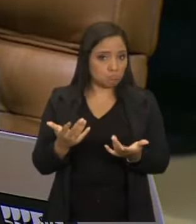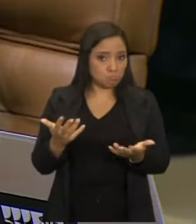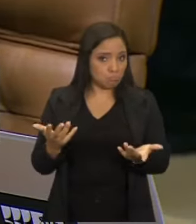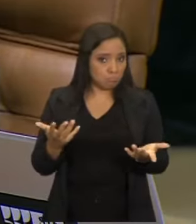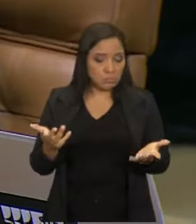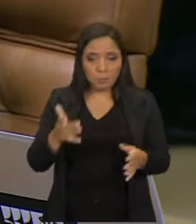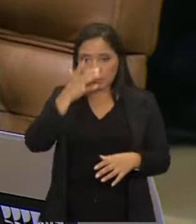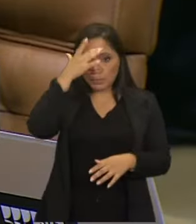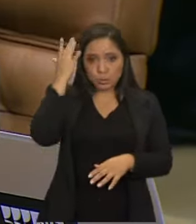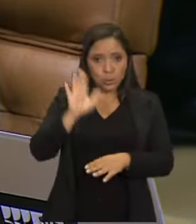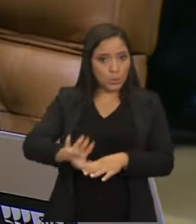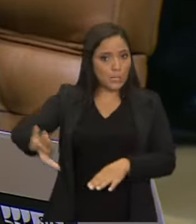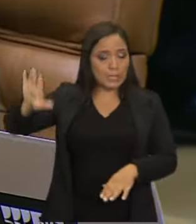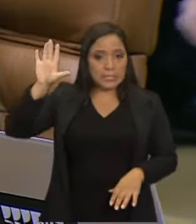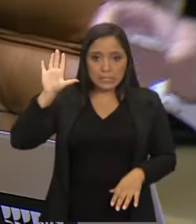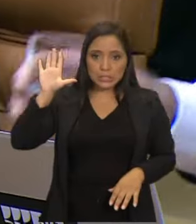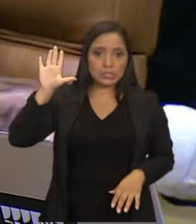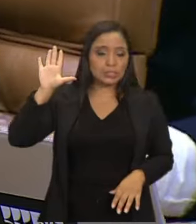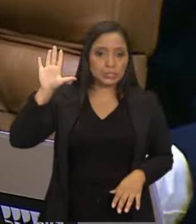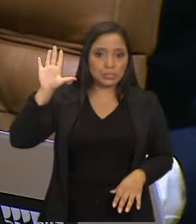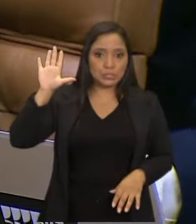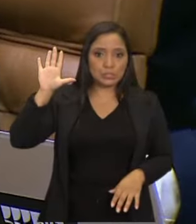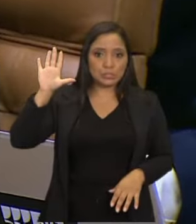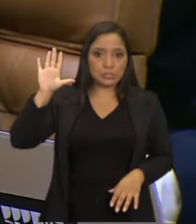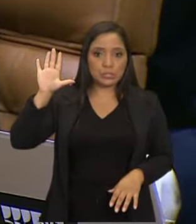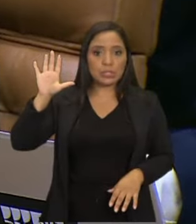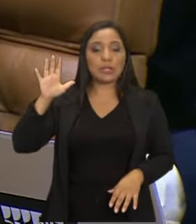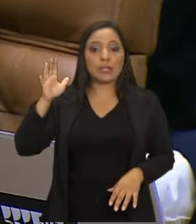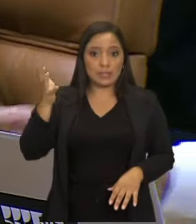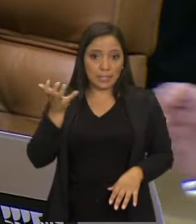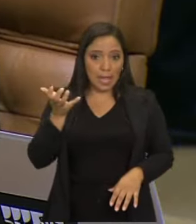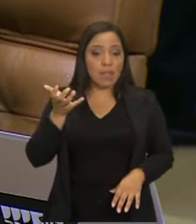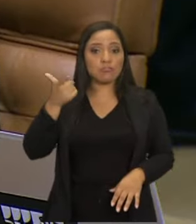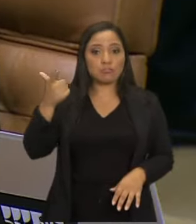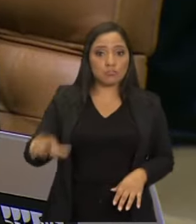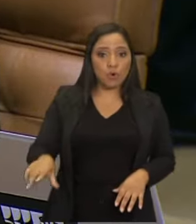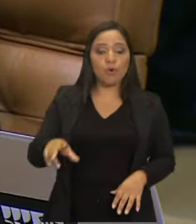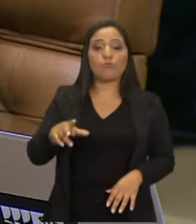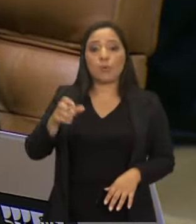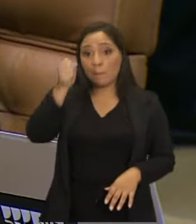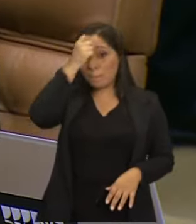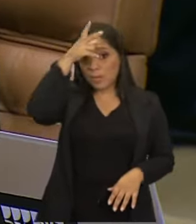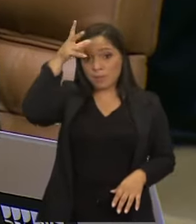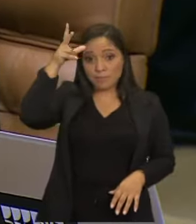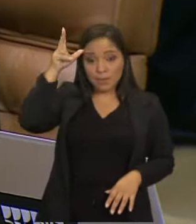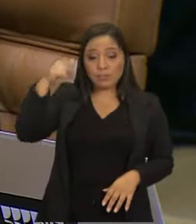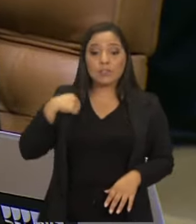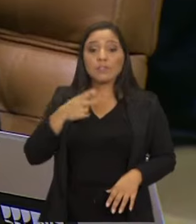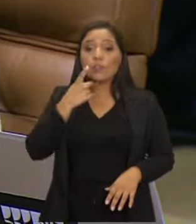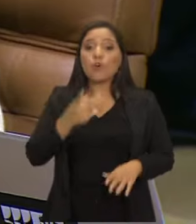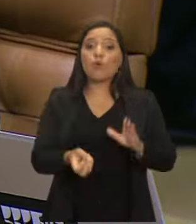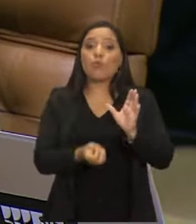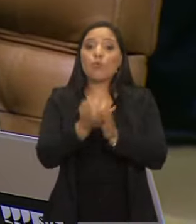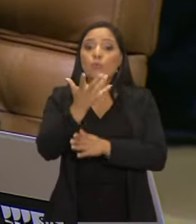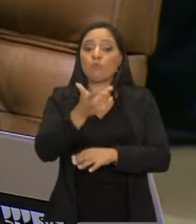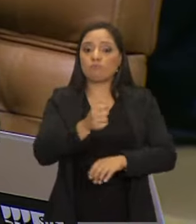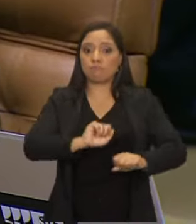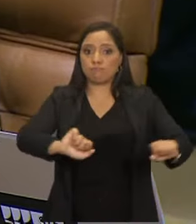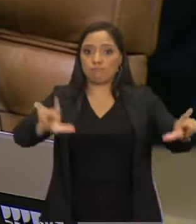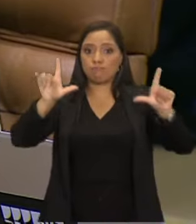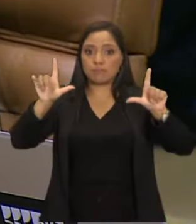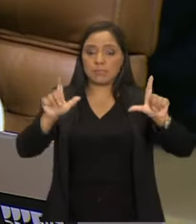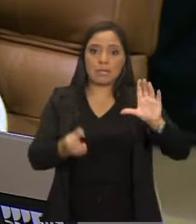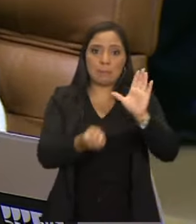candidato, então, a reeleição de prefeito, me mostrava dizendo aqui quantos que tinham criado deles e as barbaridades